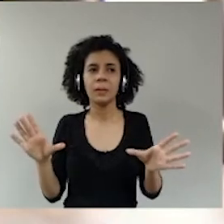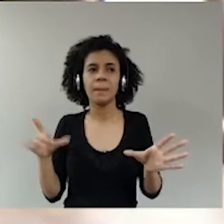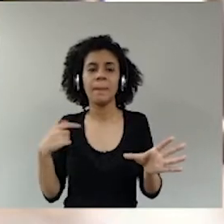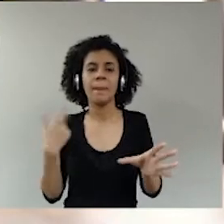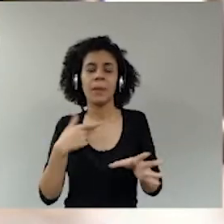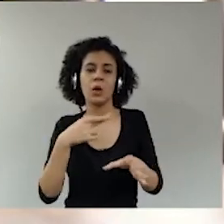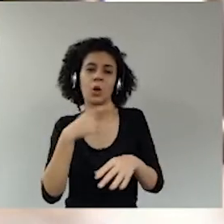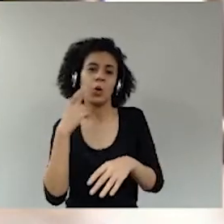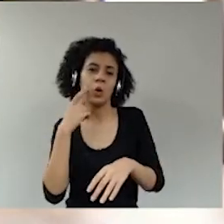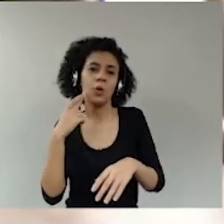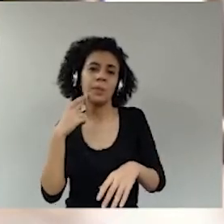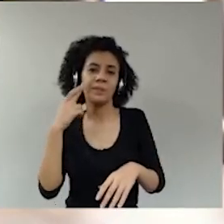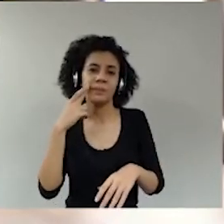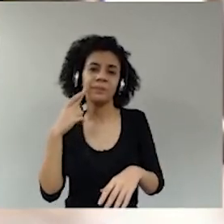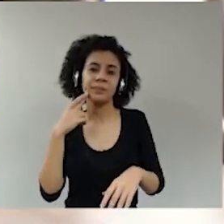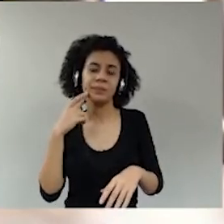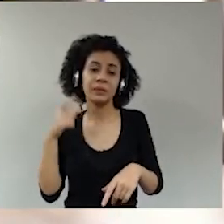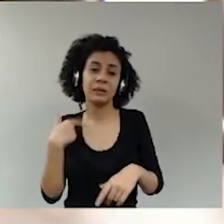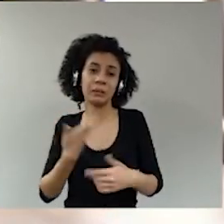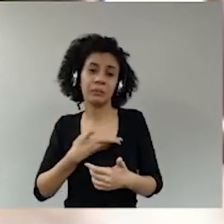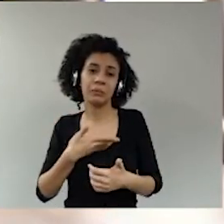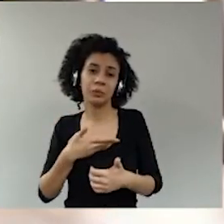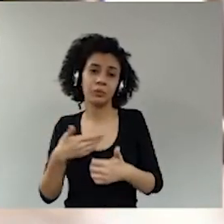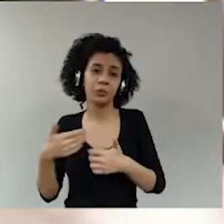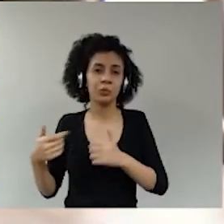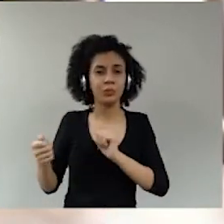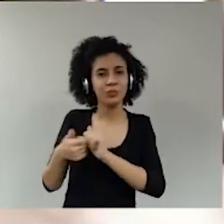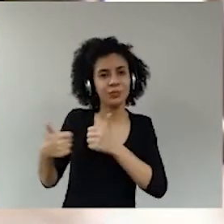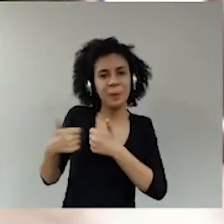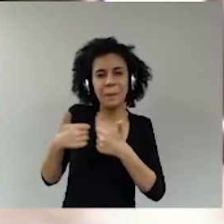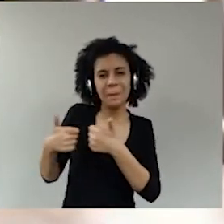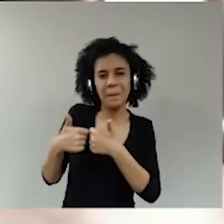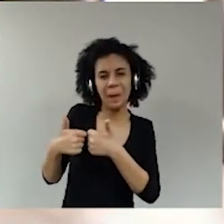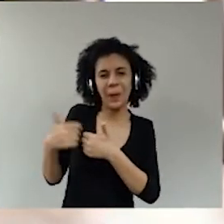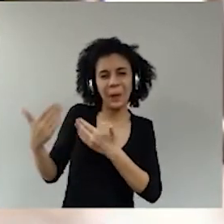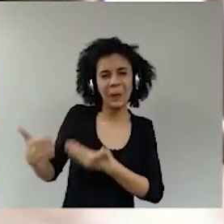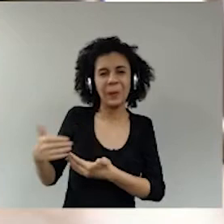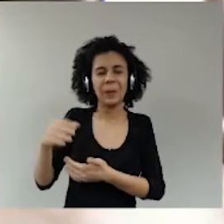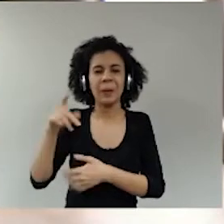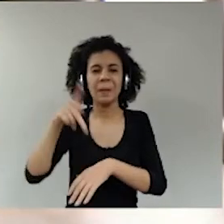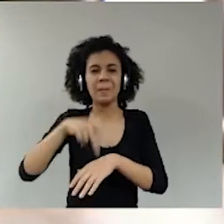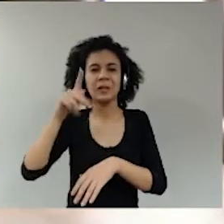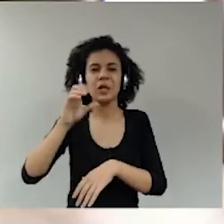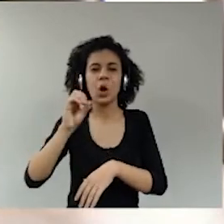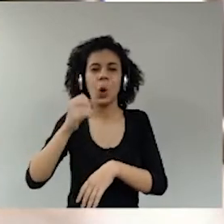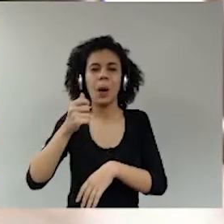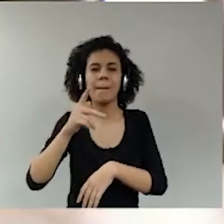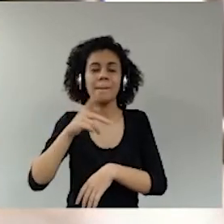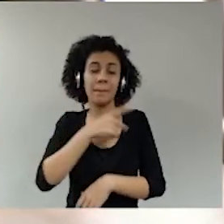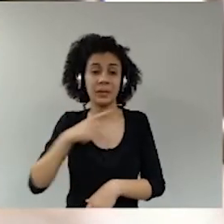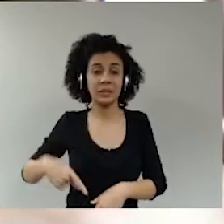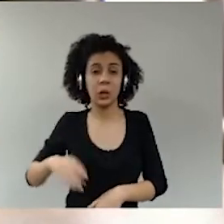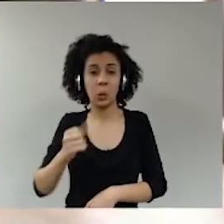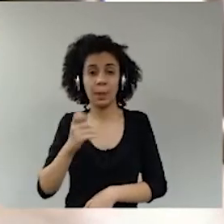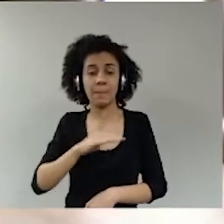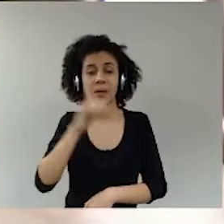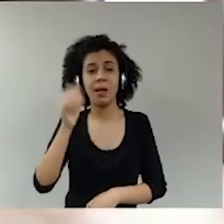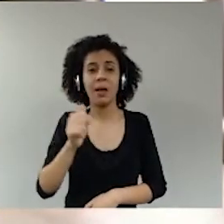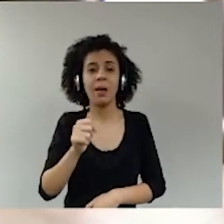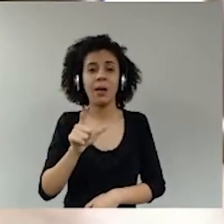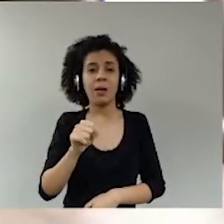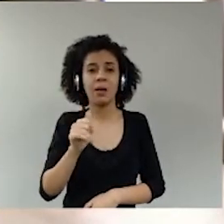Rondônia, e meu amigo aqui vizinho, Nivaldo Barbosa Júnior, presidente da OAB de Alagoas. Quero aqui